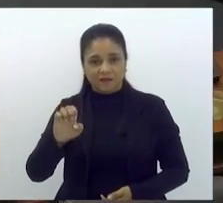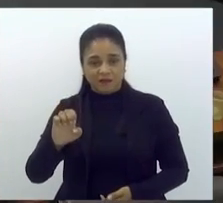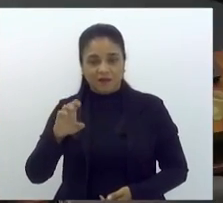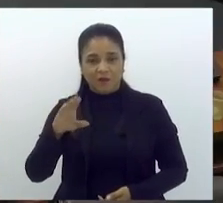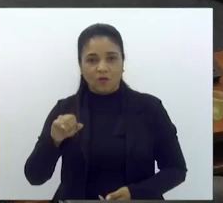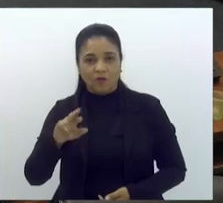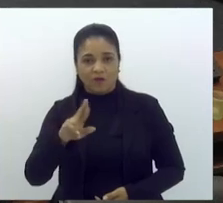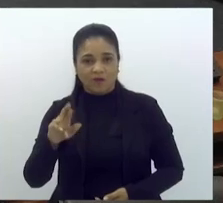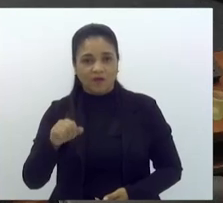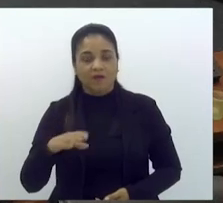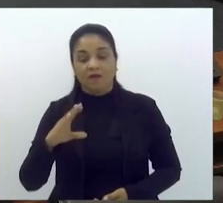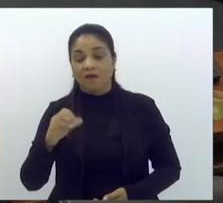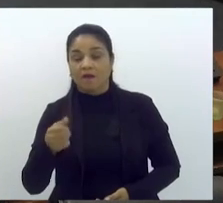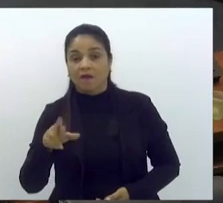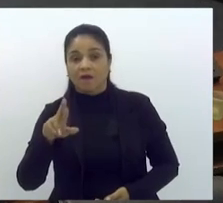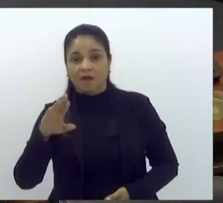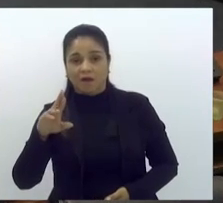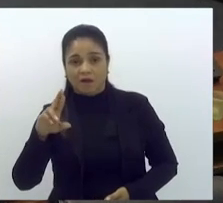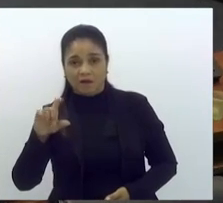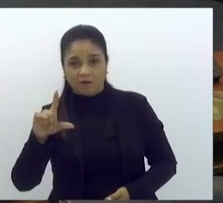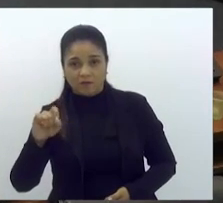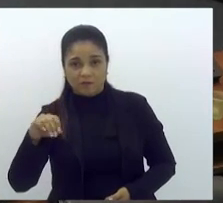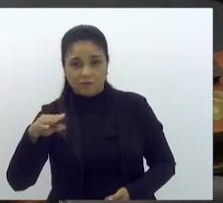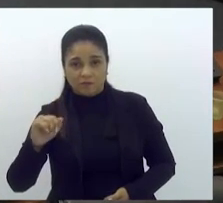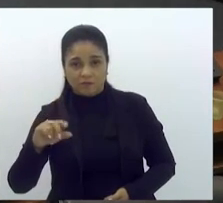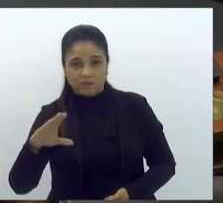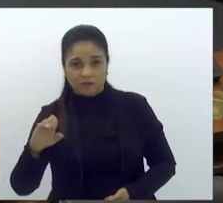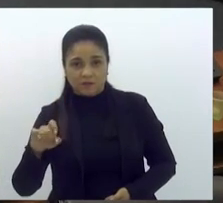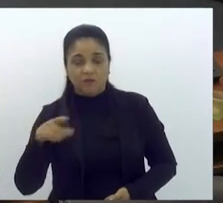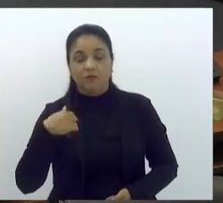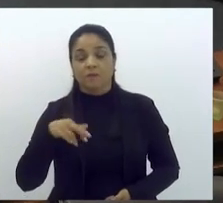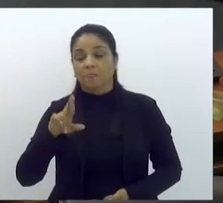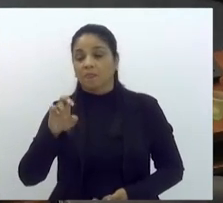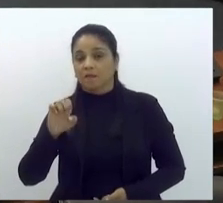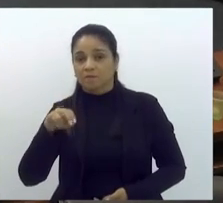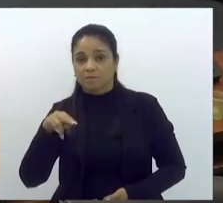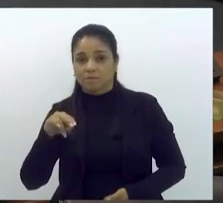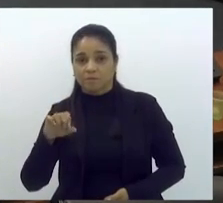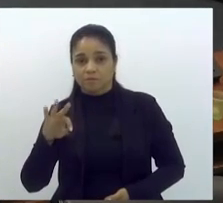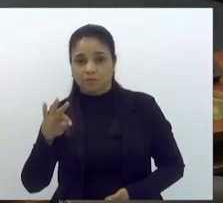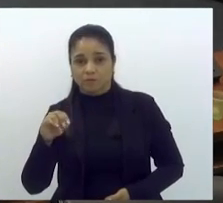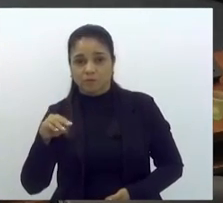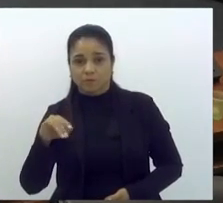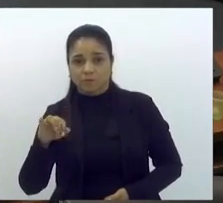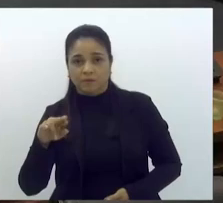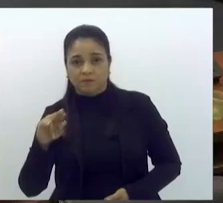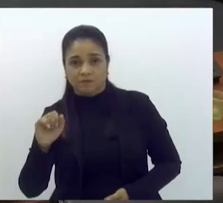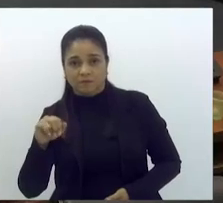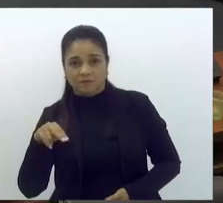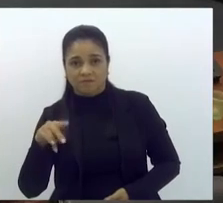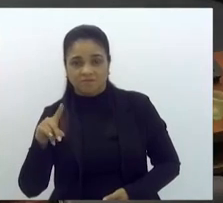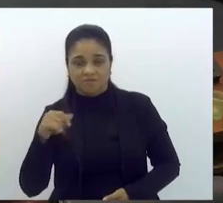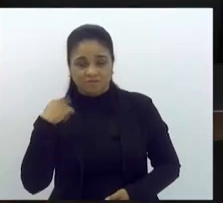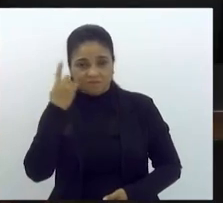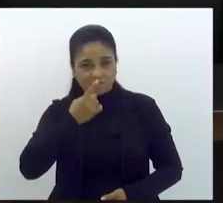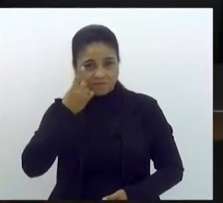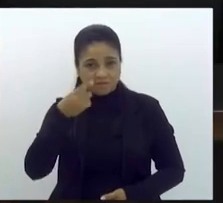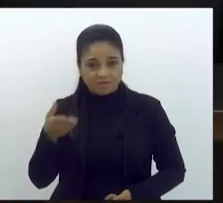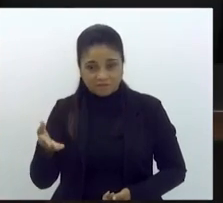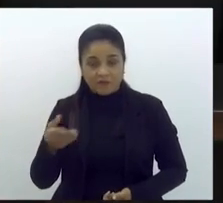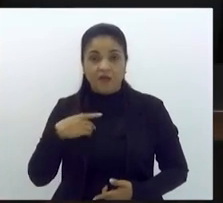deputado Carlos Macedo Deputado Renato Miranda a presidência